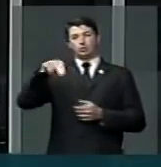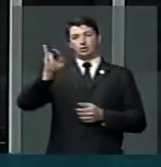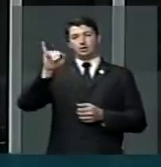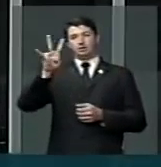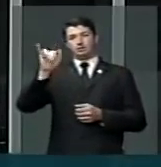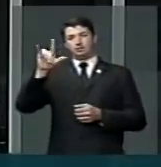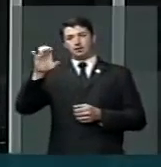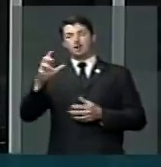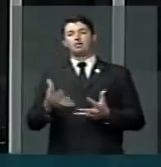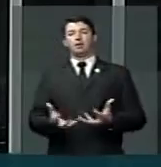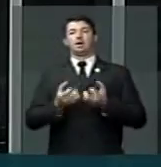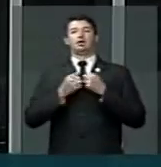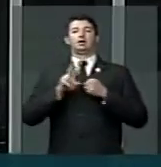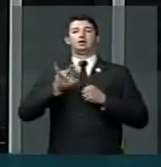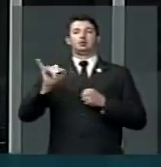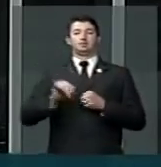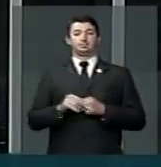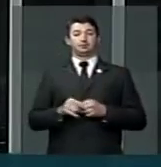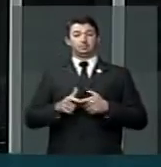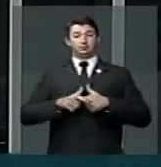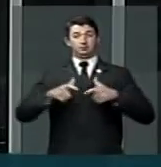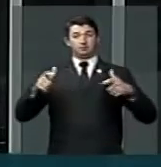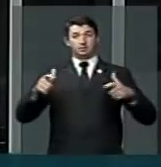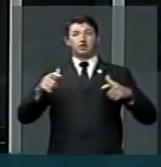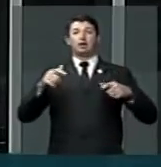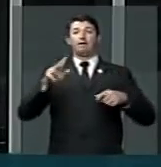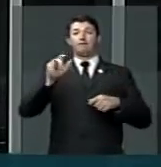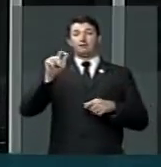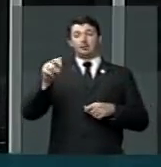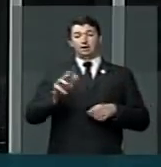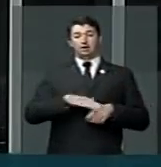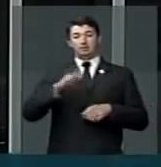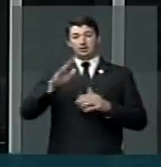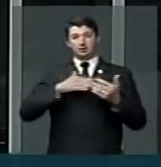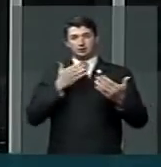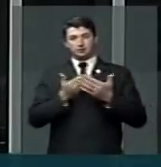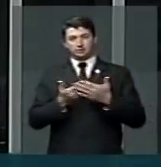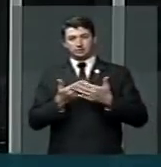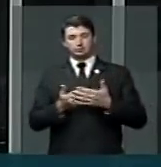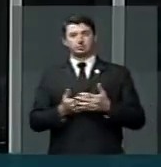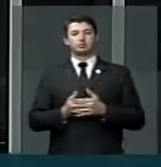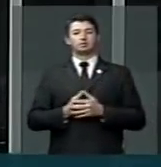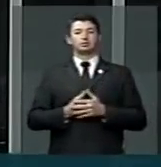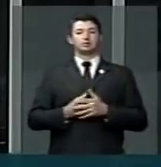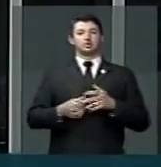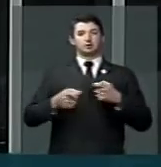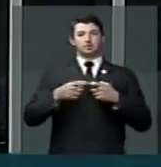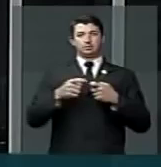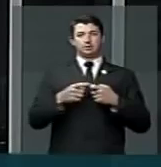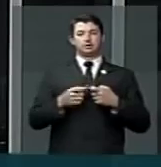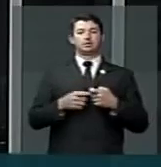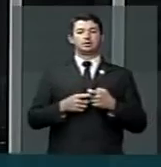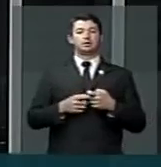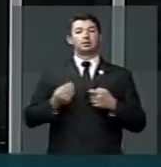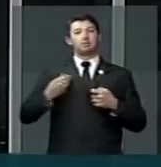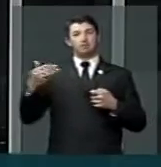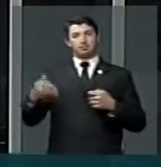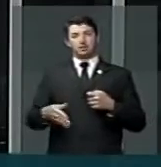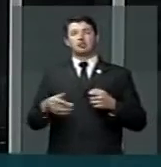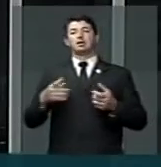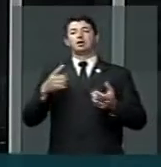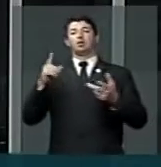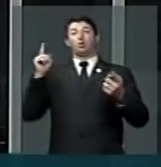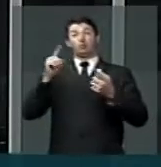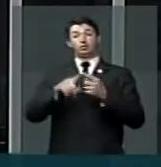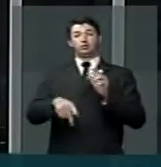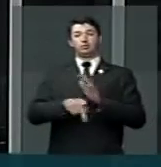será contemplada. A ampliação de vagas nas escolas de medicina faz parte dos objetivos